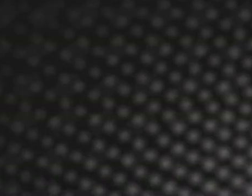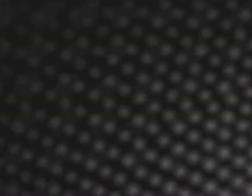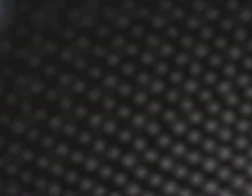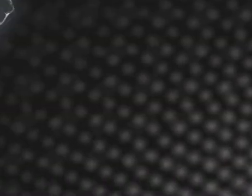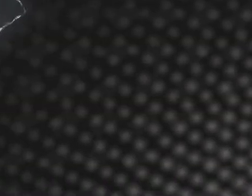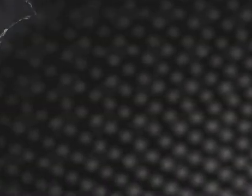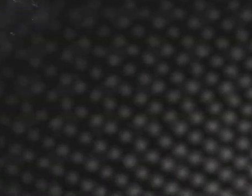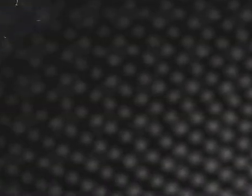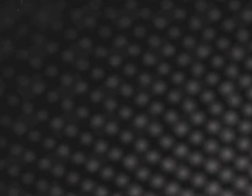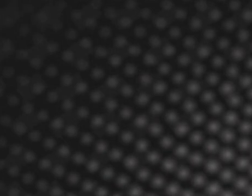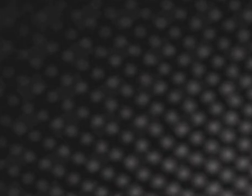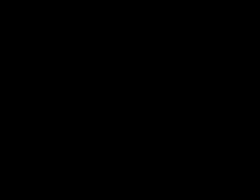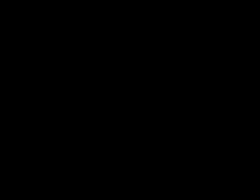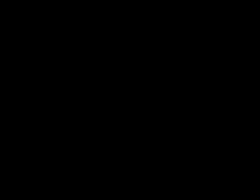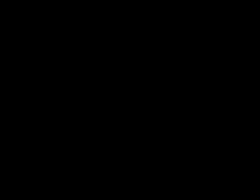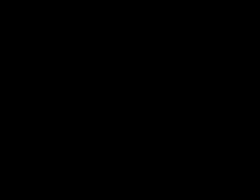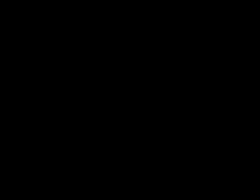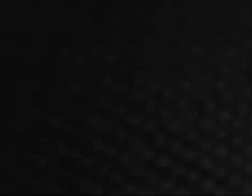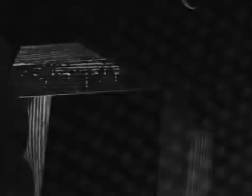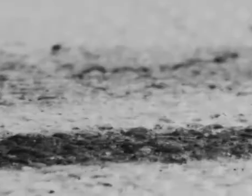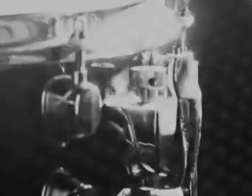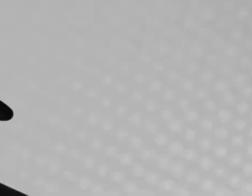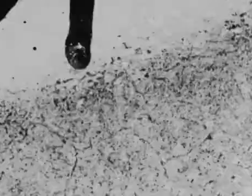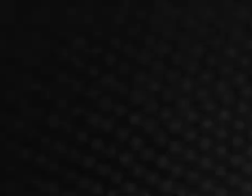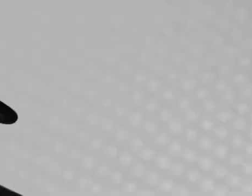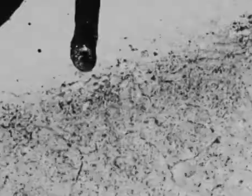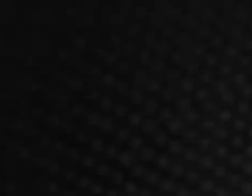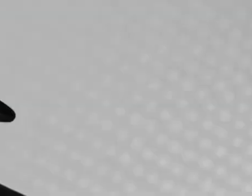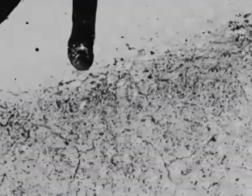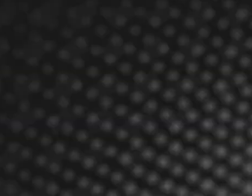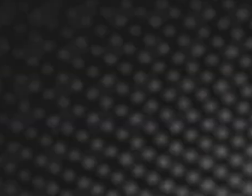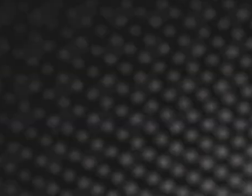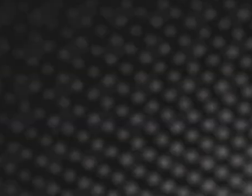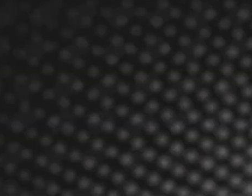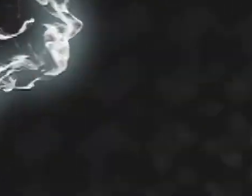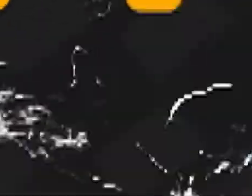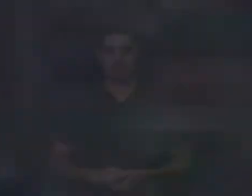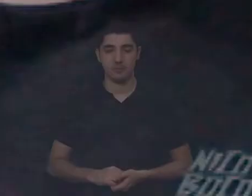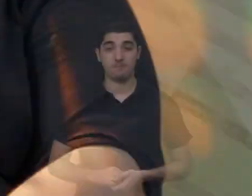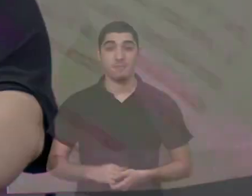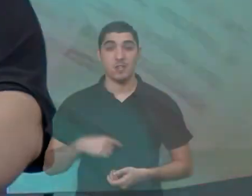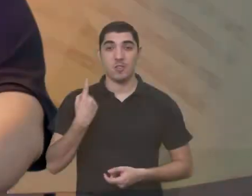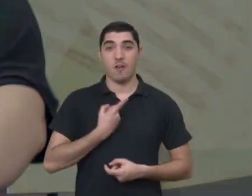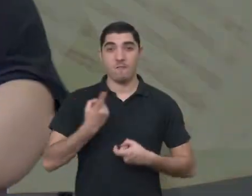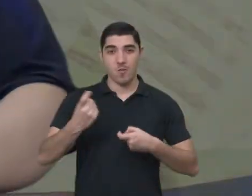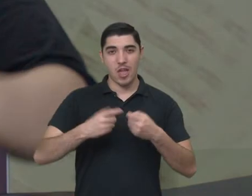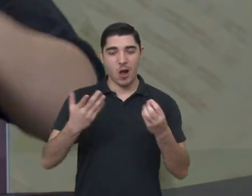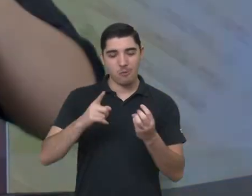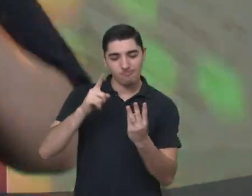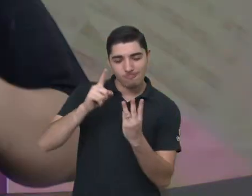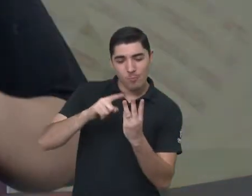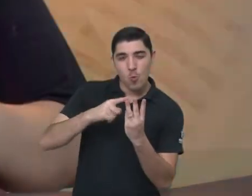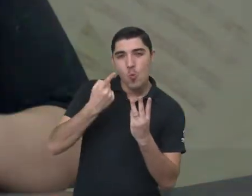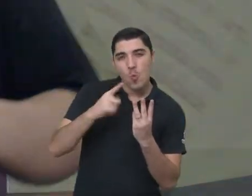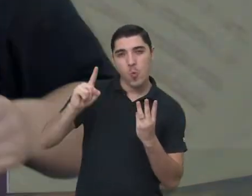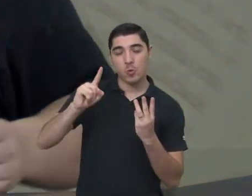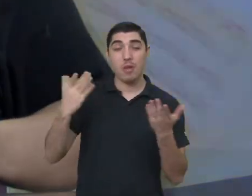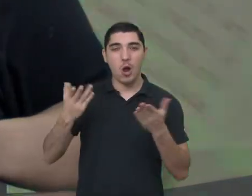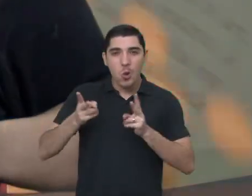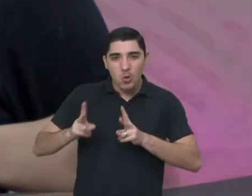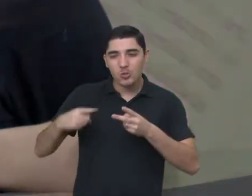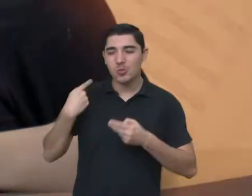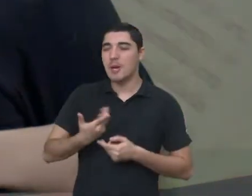lá e não quer sair agora. Você fazia o barulho do grilo. Olha lá, tá vendo? É meu primo aí, olha lá. Aí